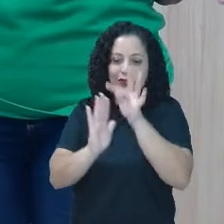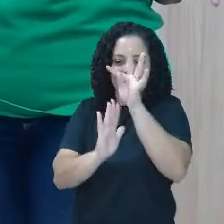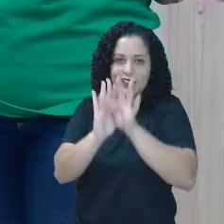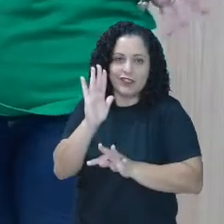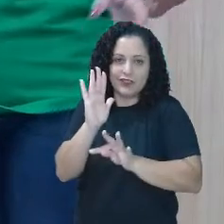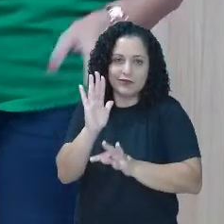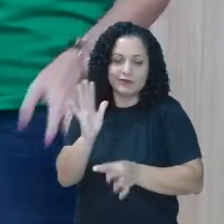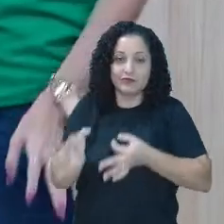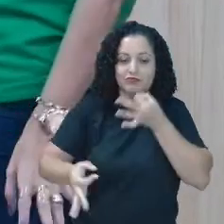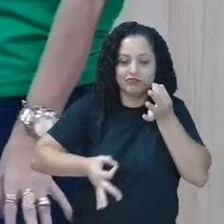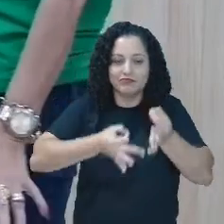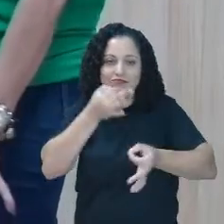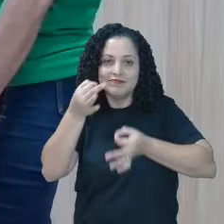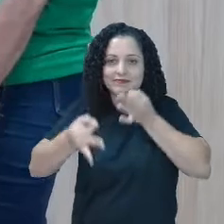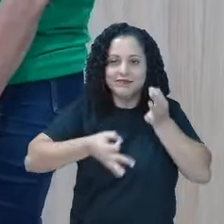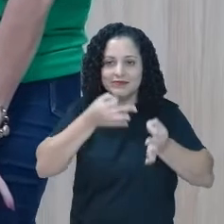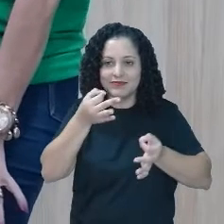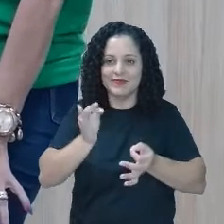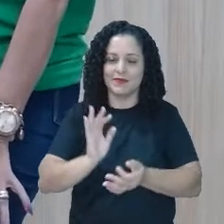argumentativo?